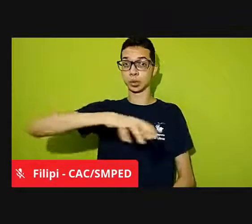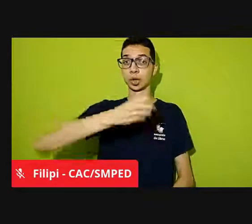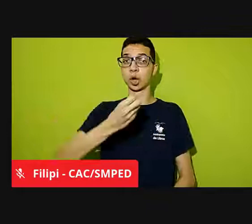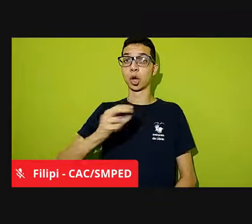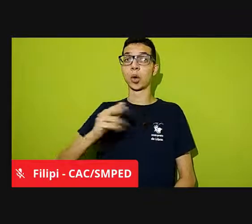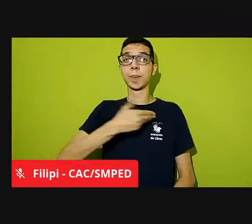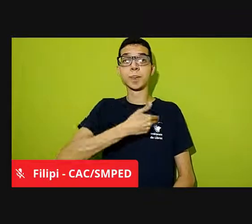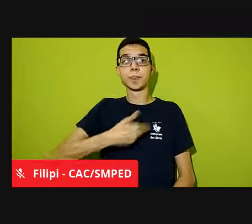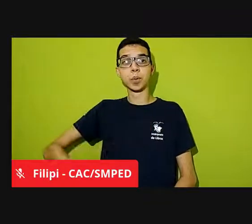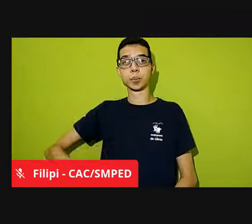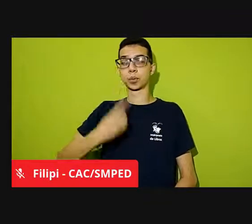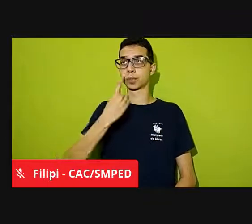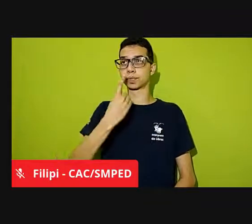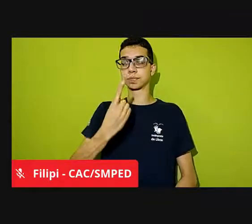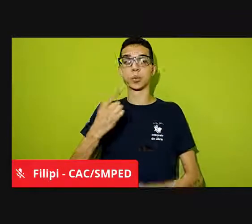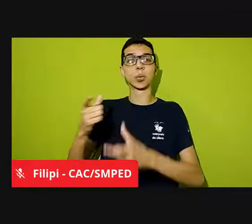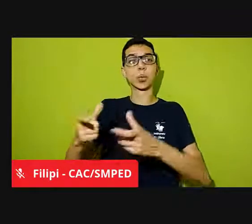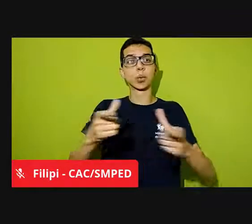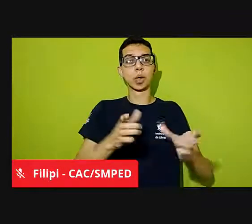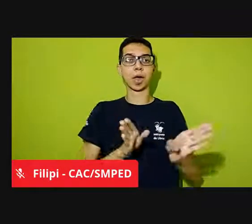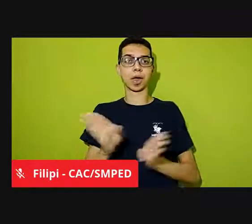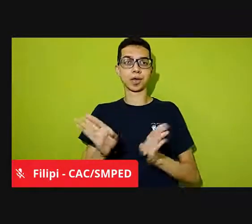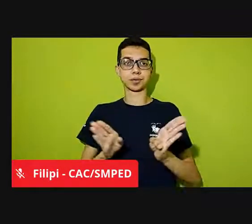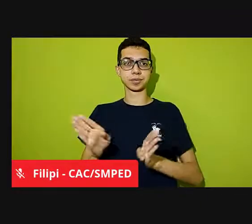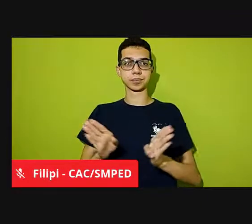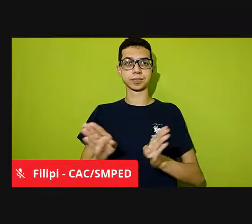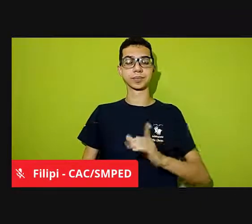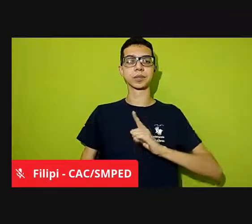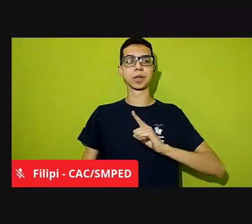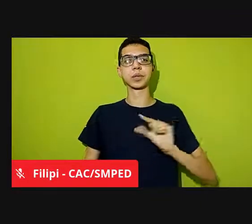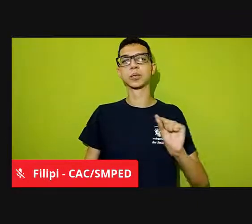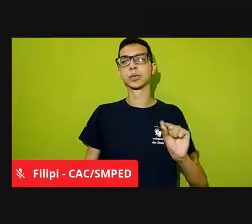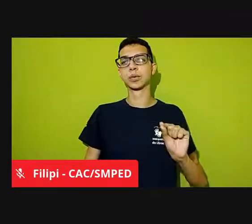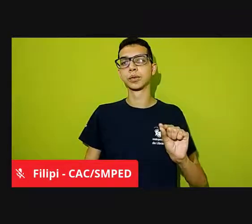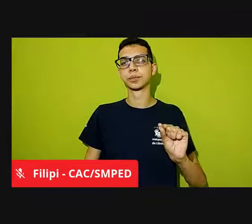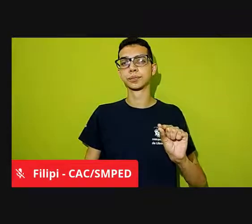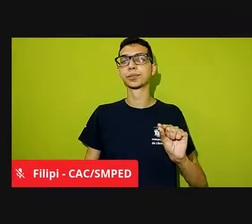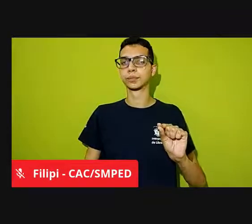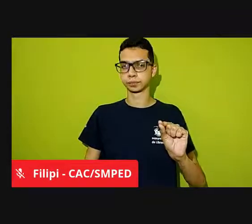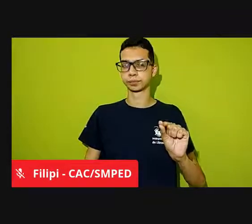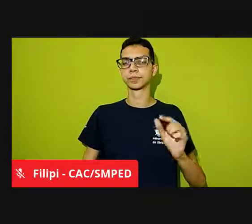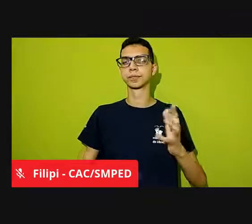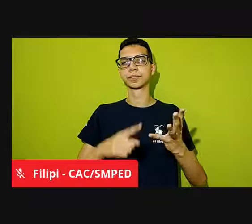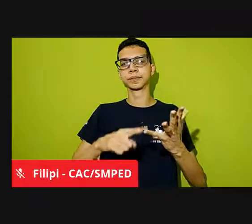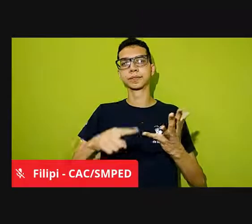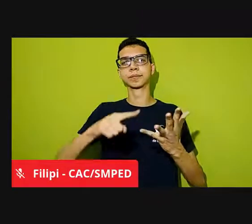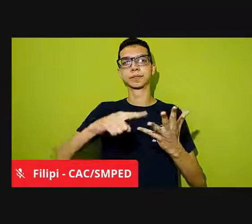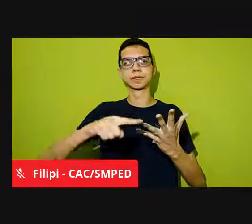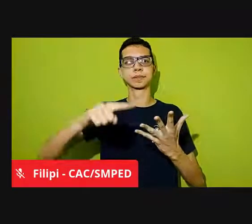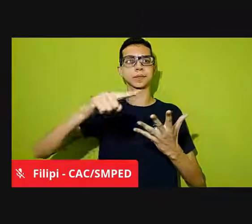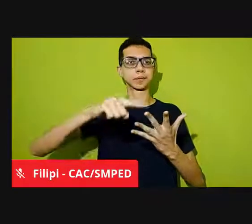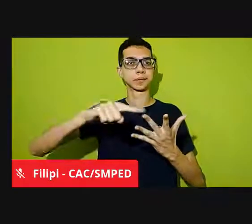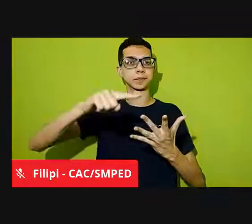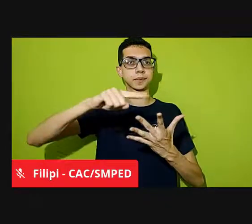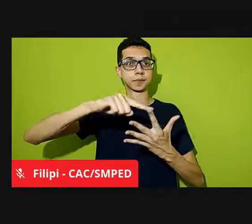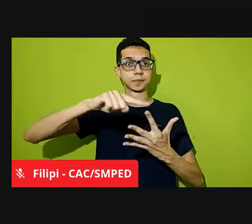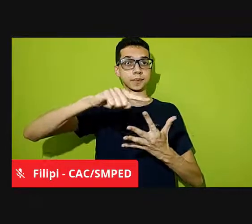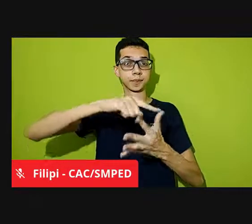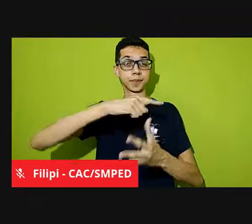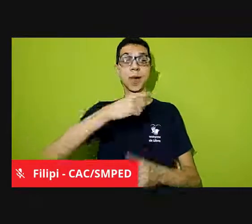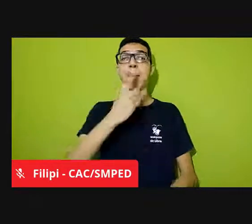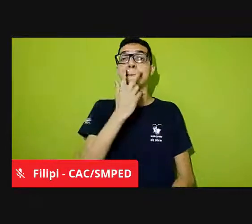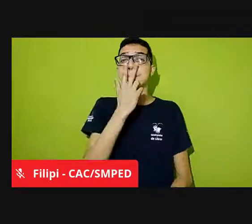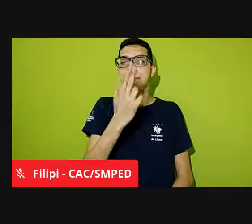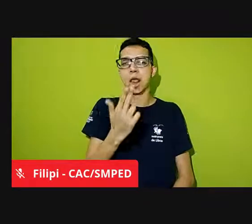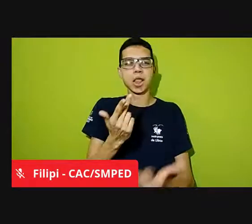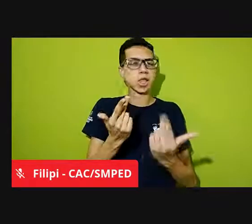geral, que a acessibilidade ela contempla, né, esses itens, né, esse pico, né, do iceberg aí, como eu costumo